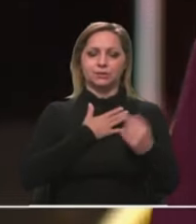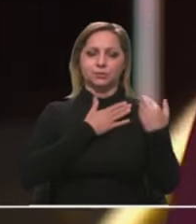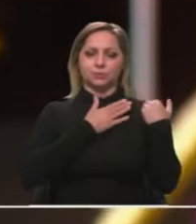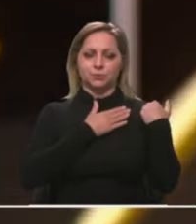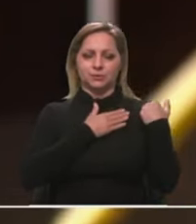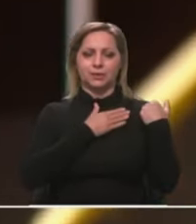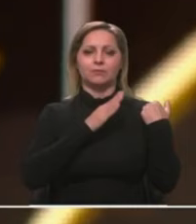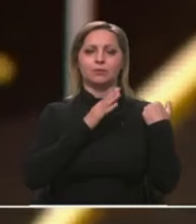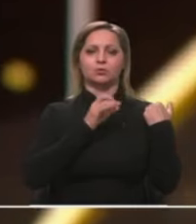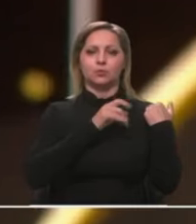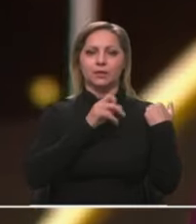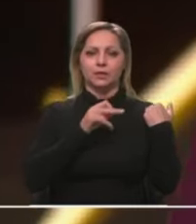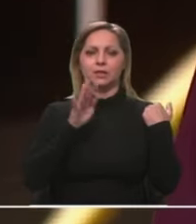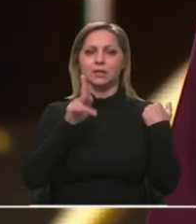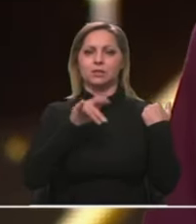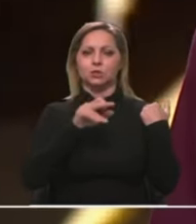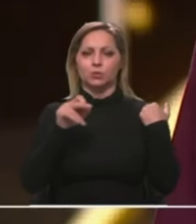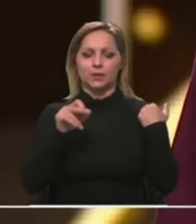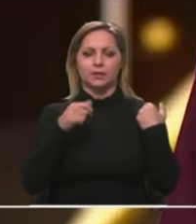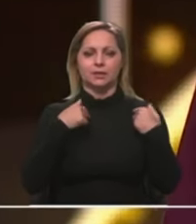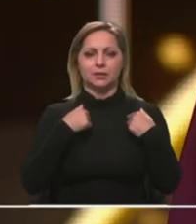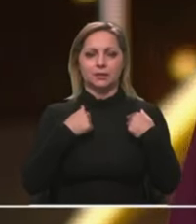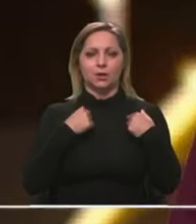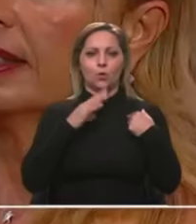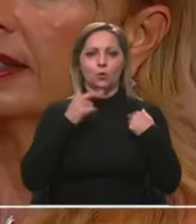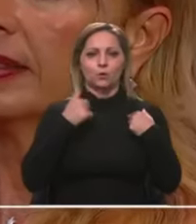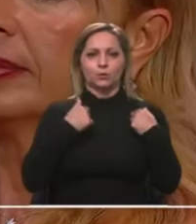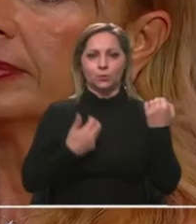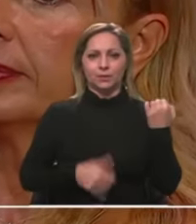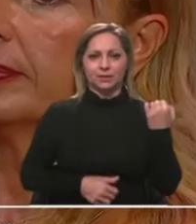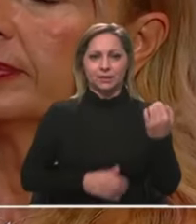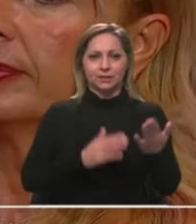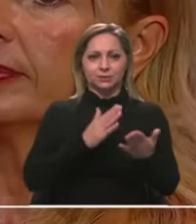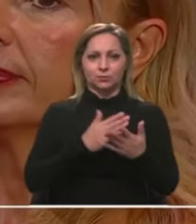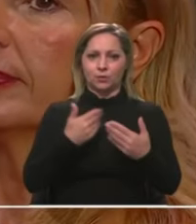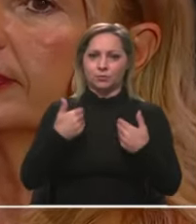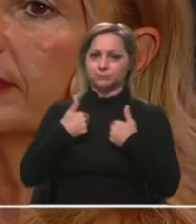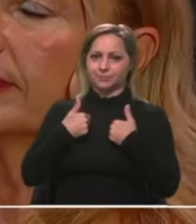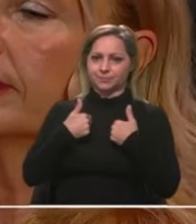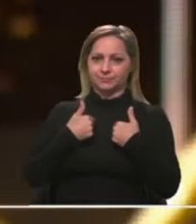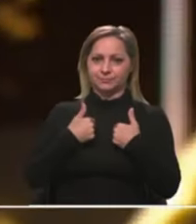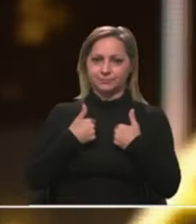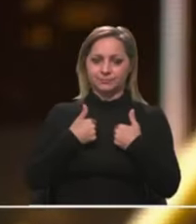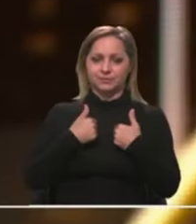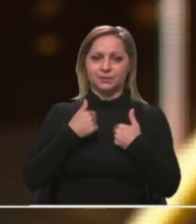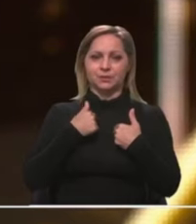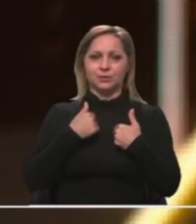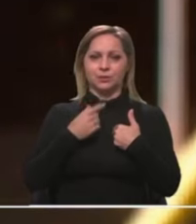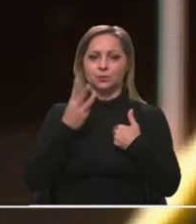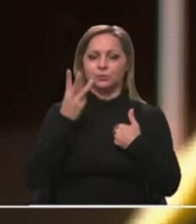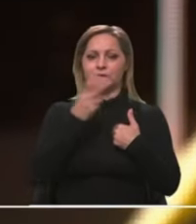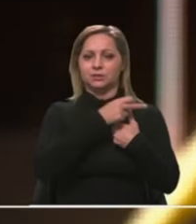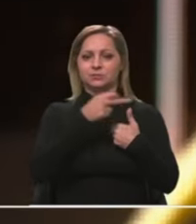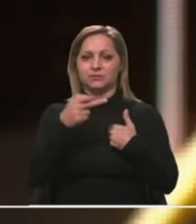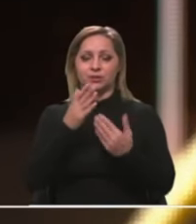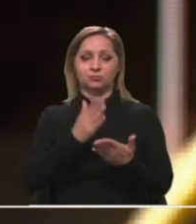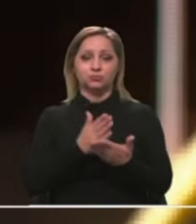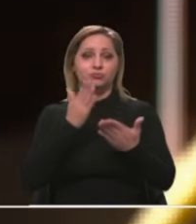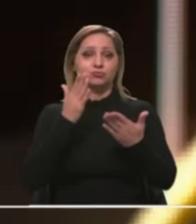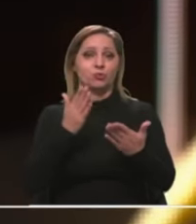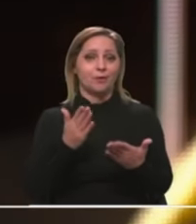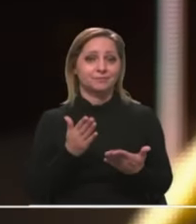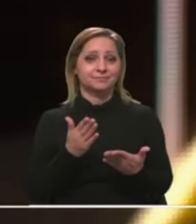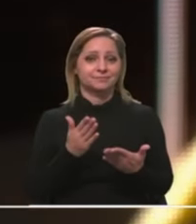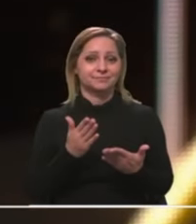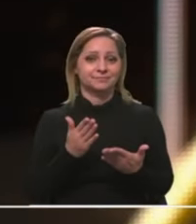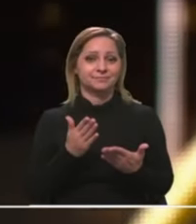Joaquim Fonseca e Joana Pinto, pegaram em mim quando eu só tocava guitarra e eu tinha 3 frases escritas e